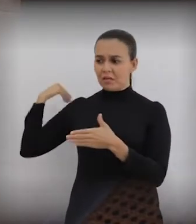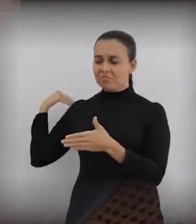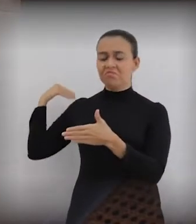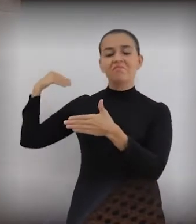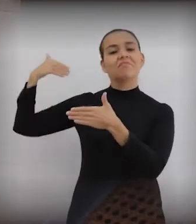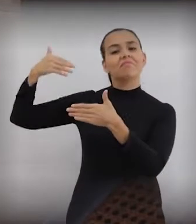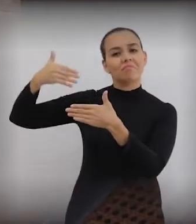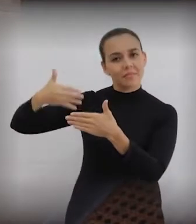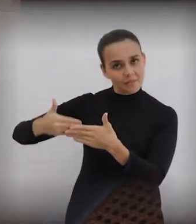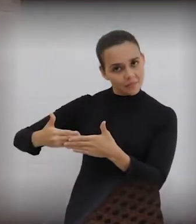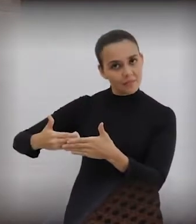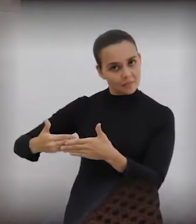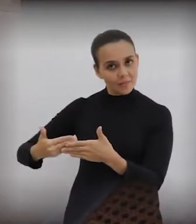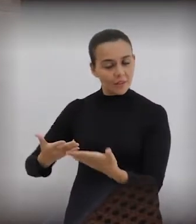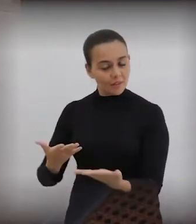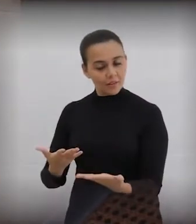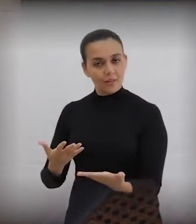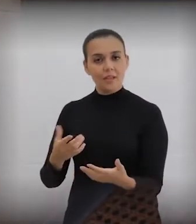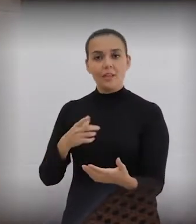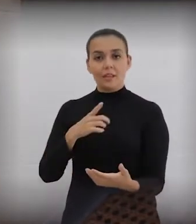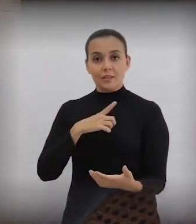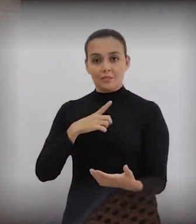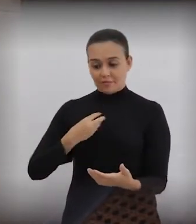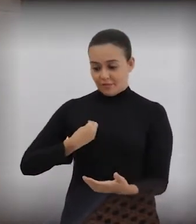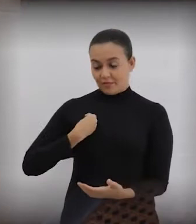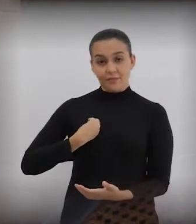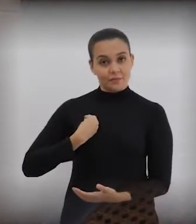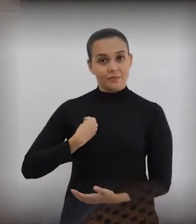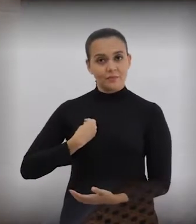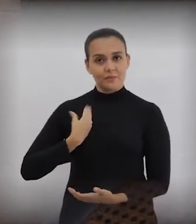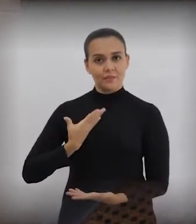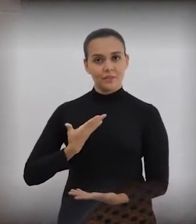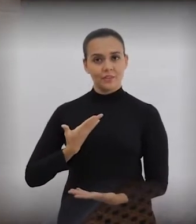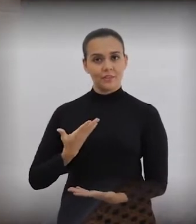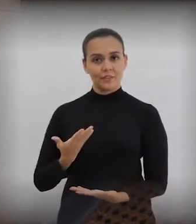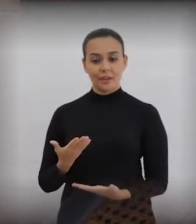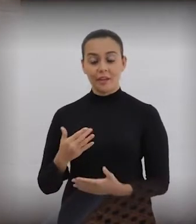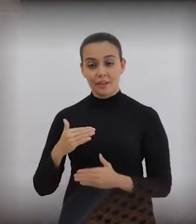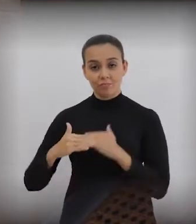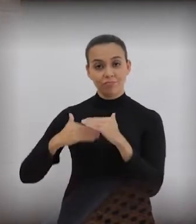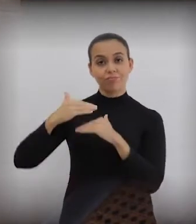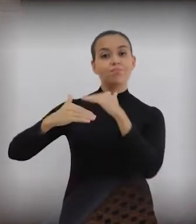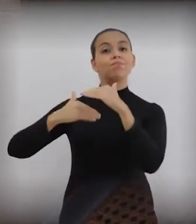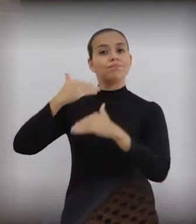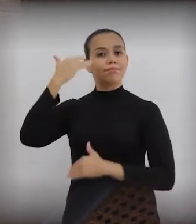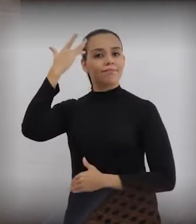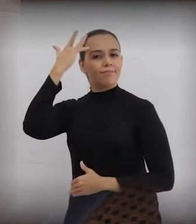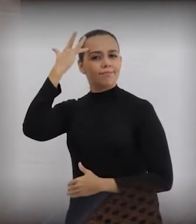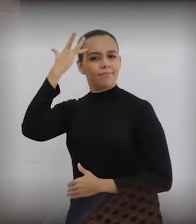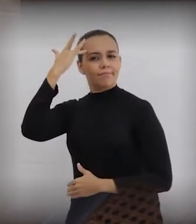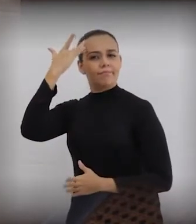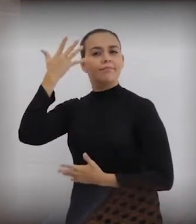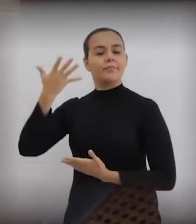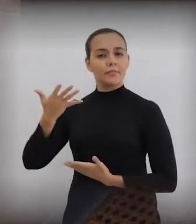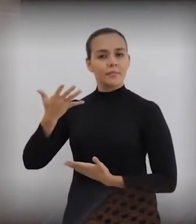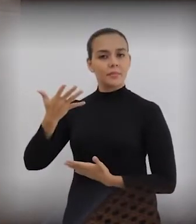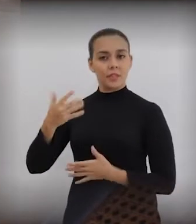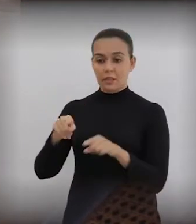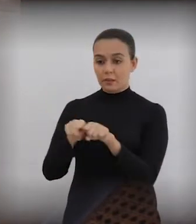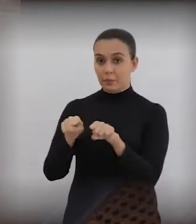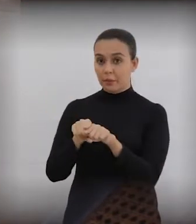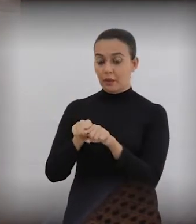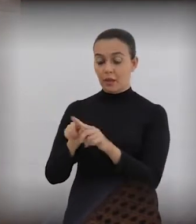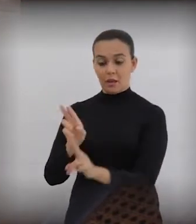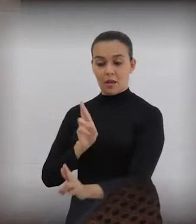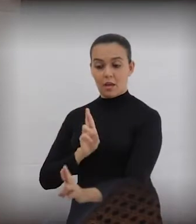né, esses milestones, esses marcadores do seu amadurecimento, eles foram se perdendo.